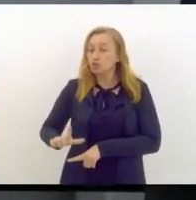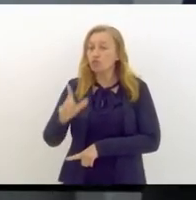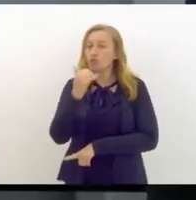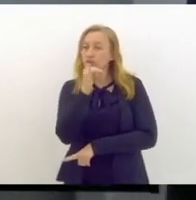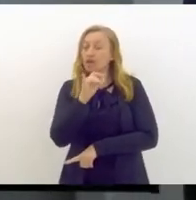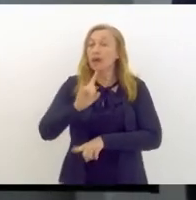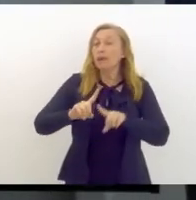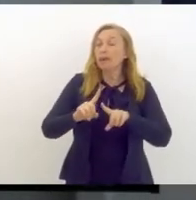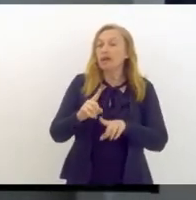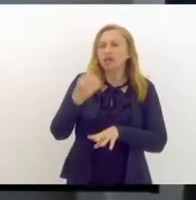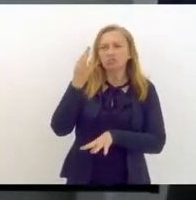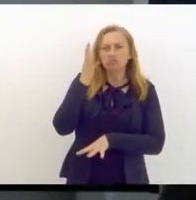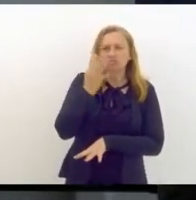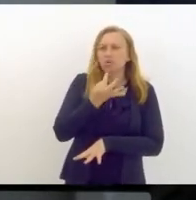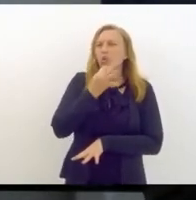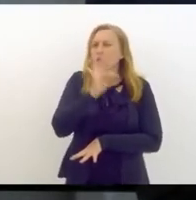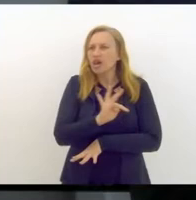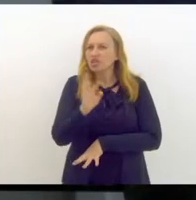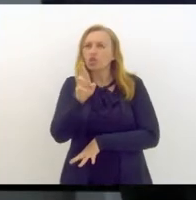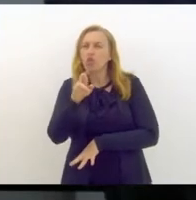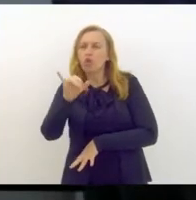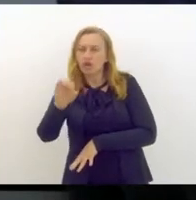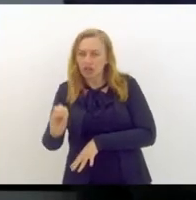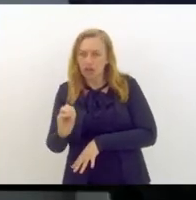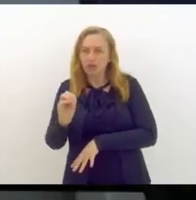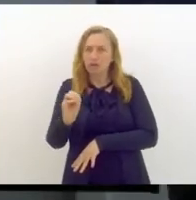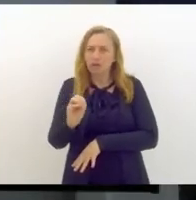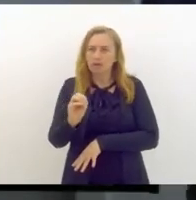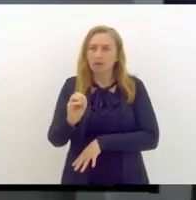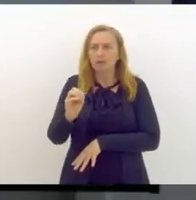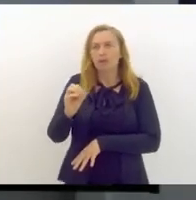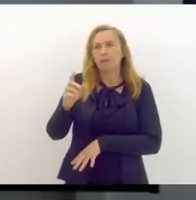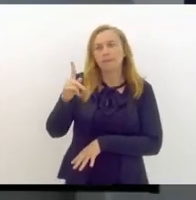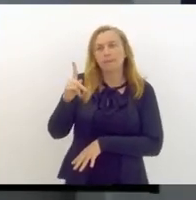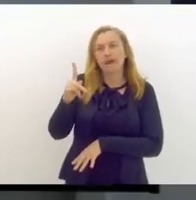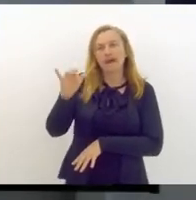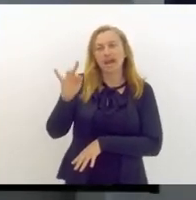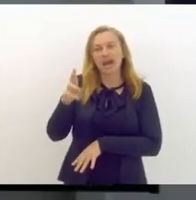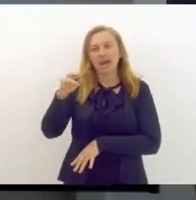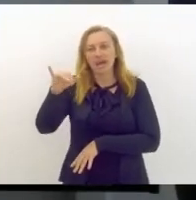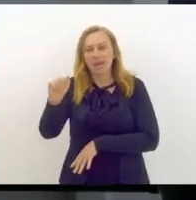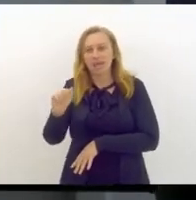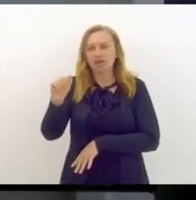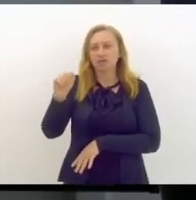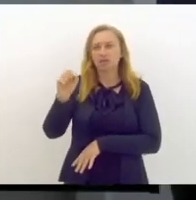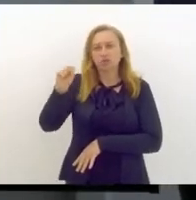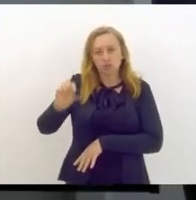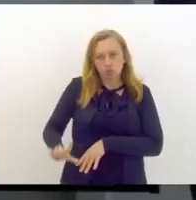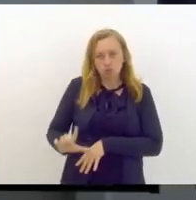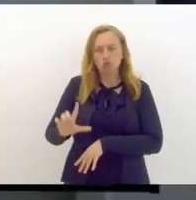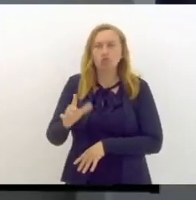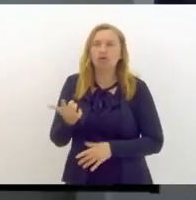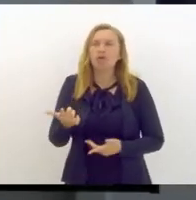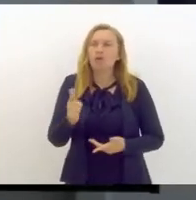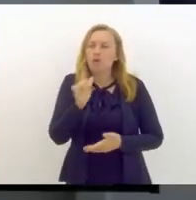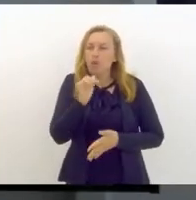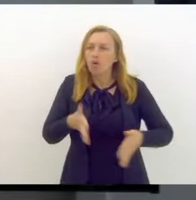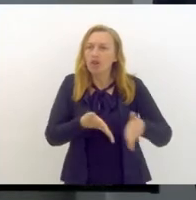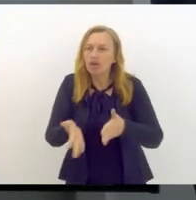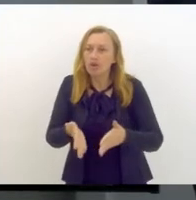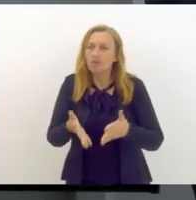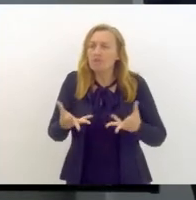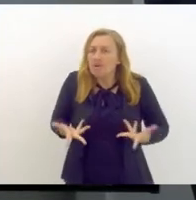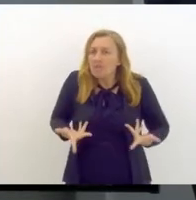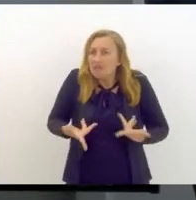para quem não conhece o Rio Paraíba do Sul, isso aqui é um pouquinho do ambiente protegido pela unidade. Para quem não sabe, o Rio Paraíba do Sul é